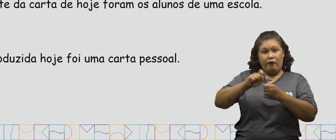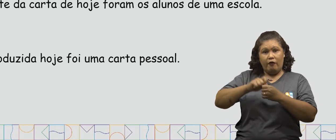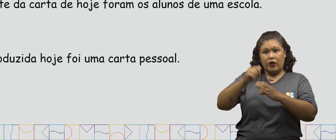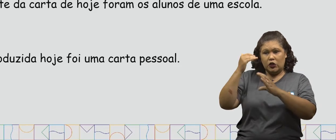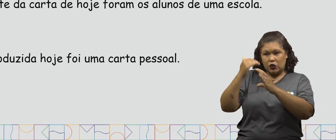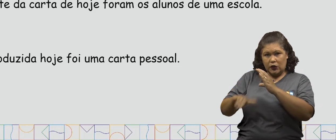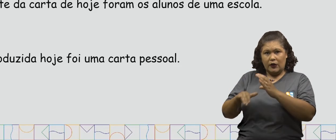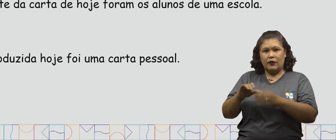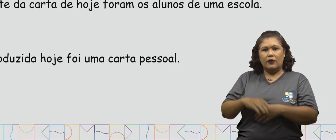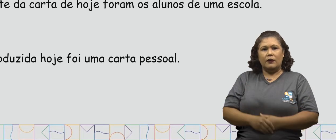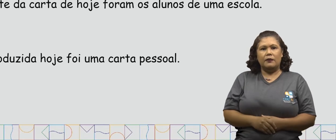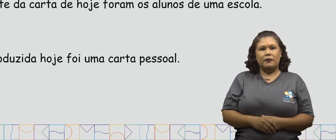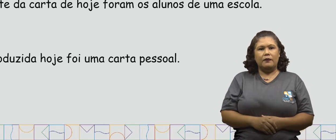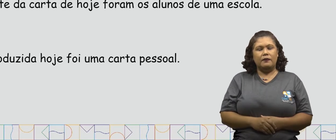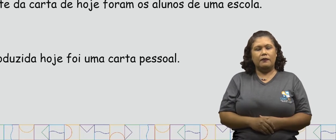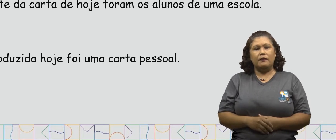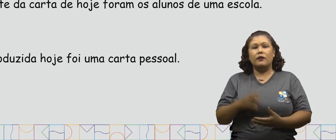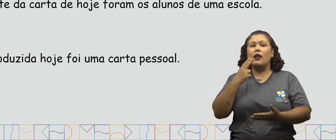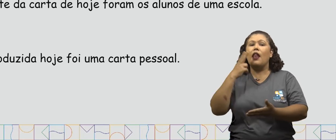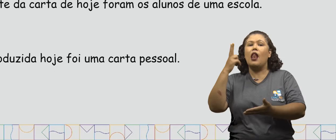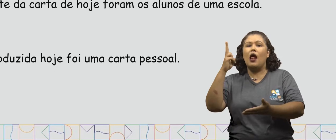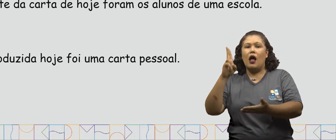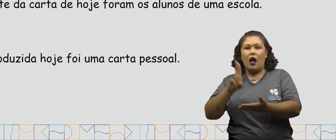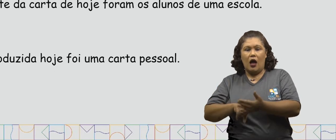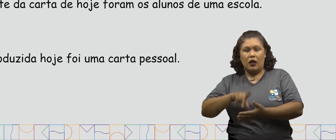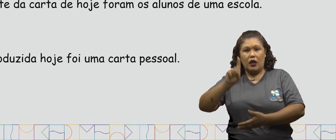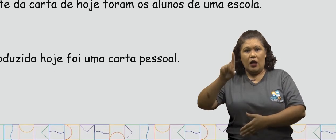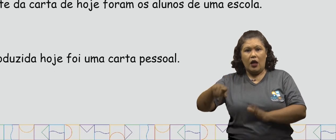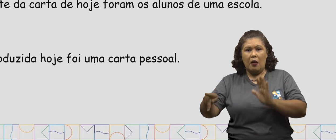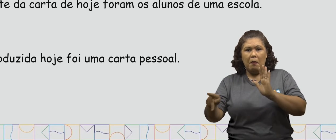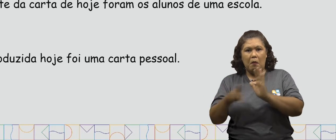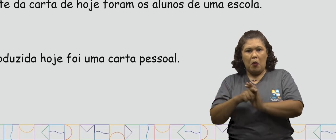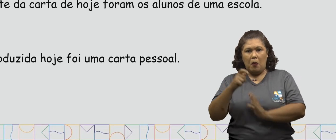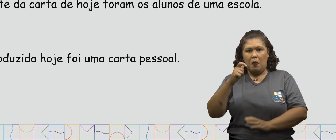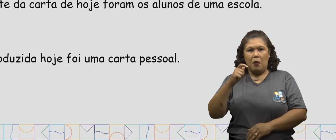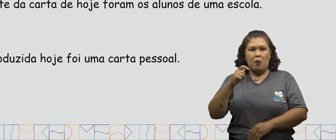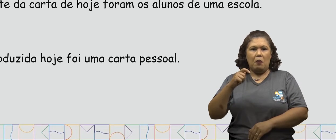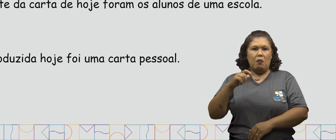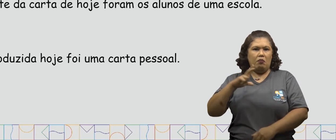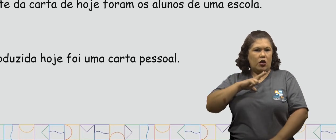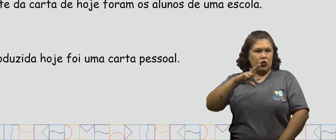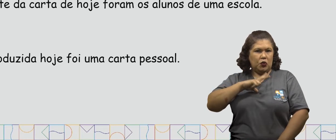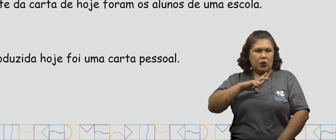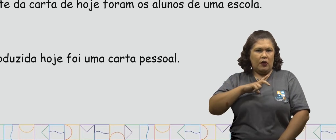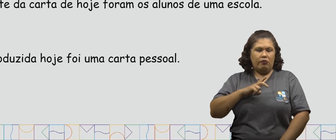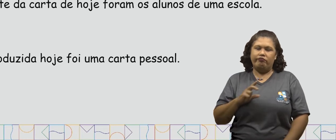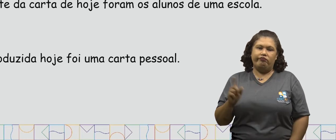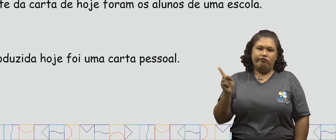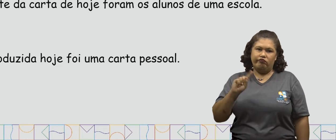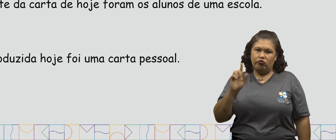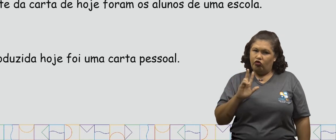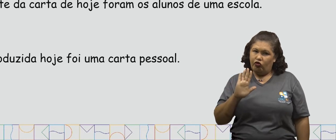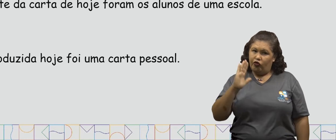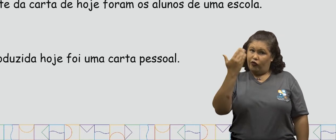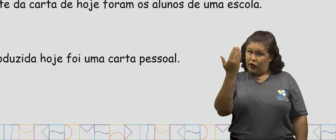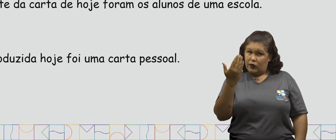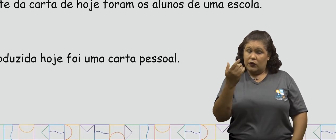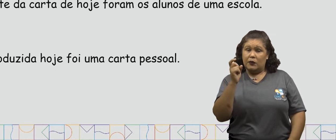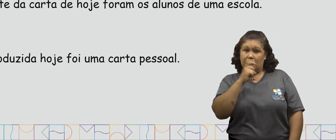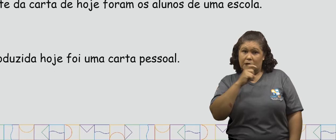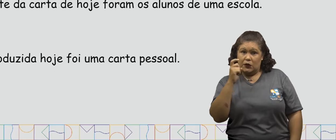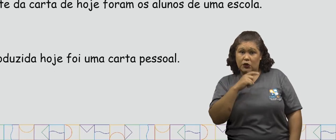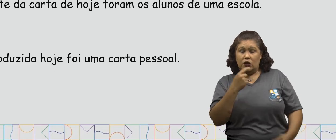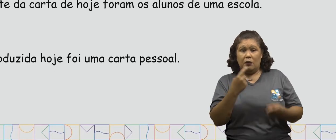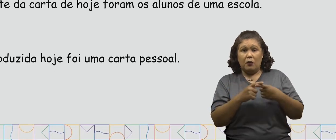enviaram a carta. A carta produzida hoje foi uma carta pessoal. Não, isso é falso. A carta que